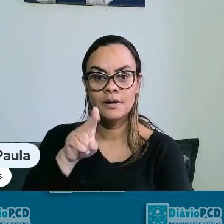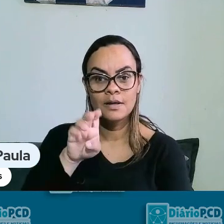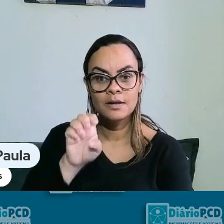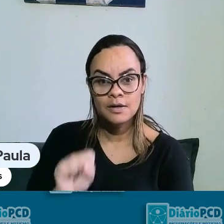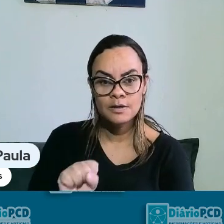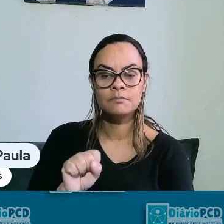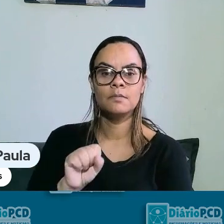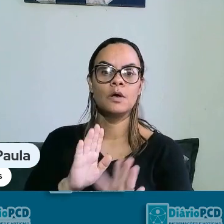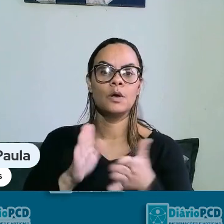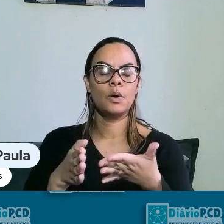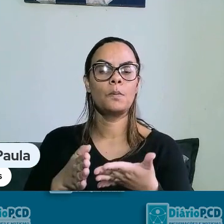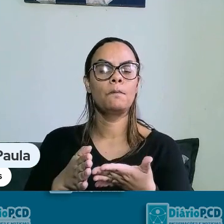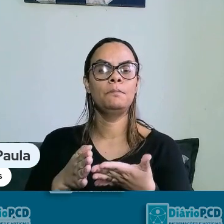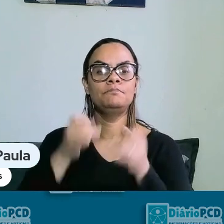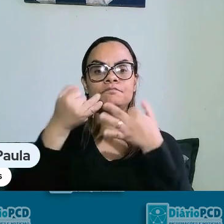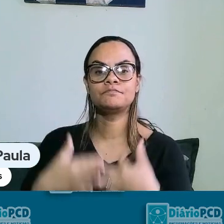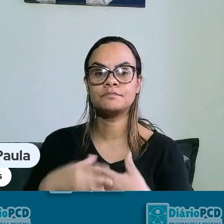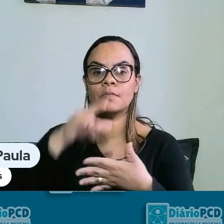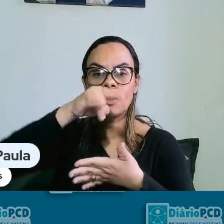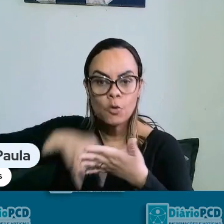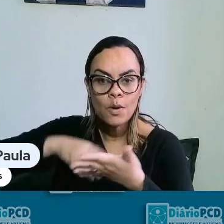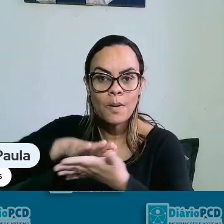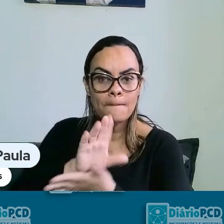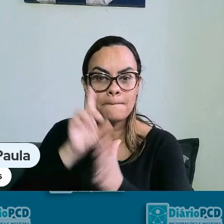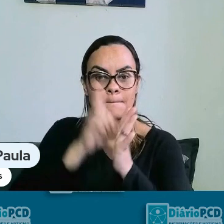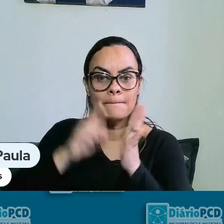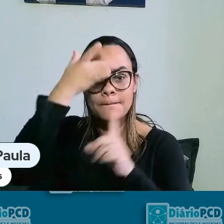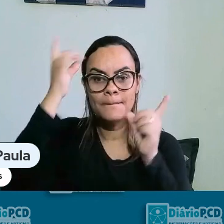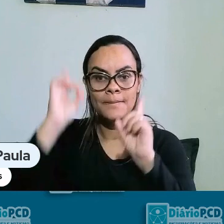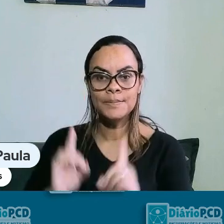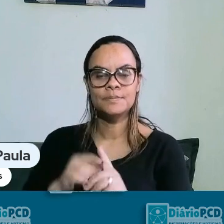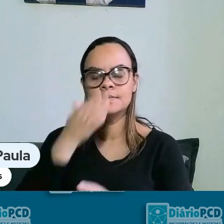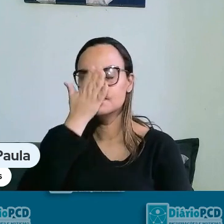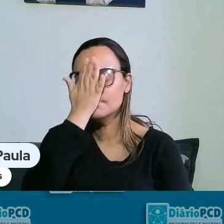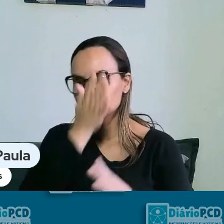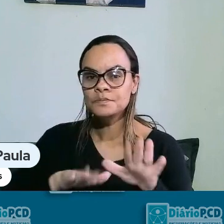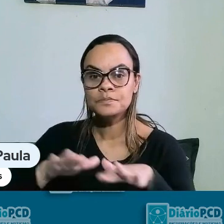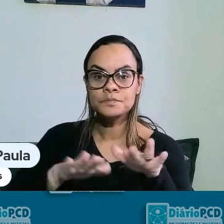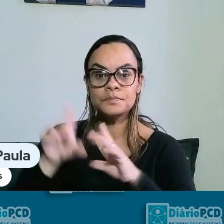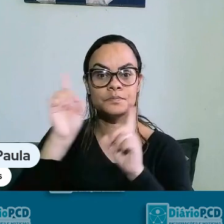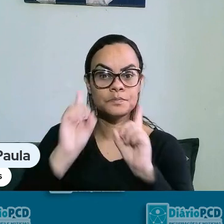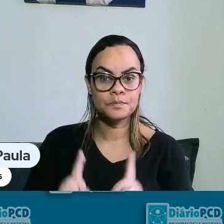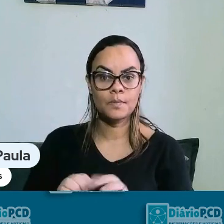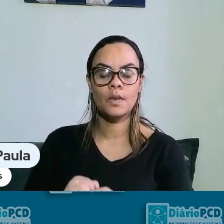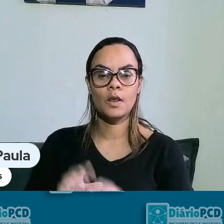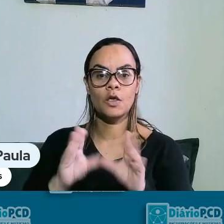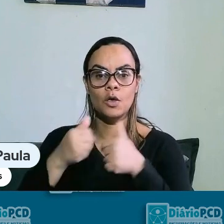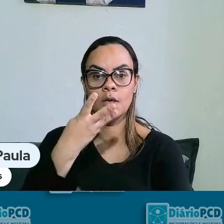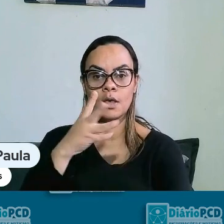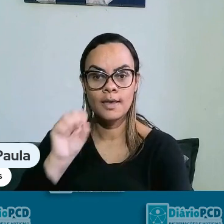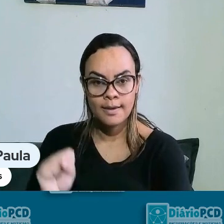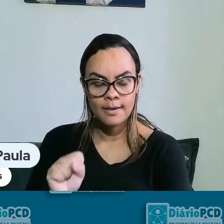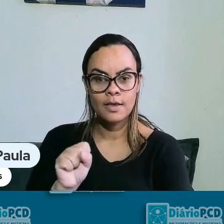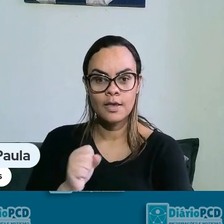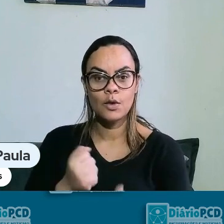destacou de que o documento produzido pelo Diário PCD, pelo Movimento PCD e pela Comissão 48,